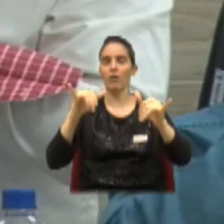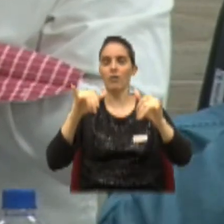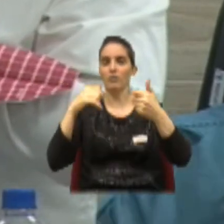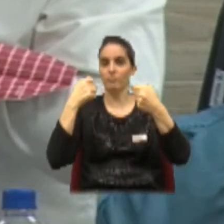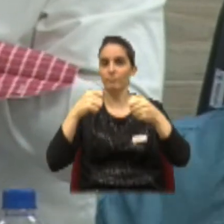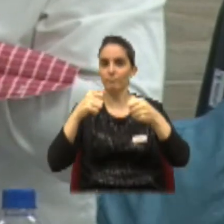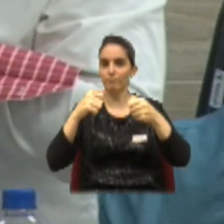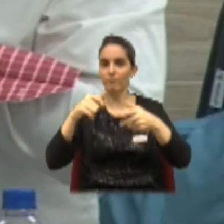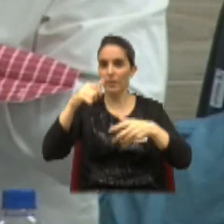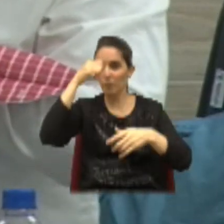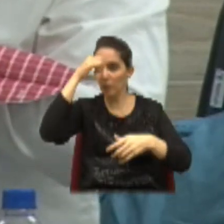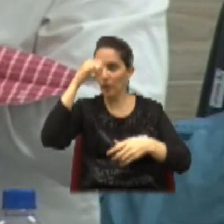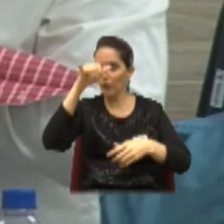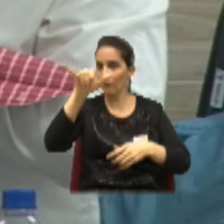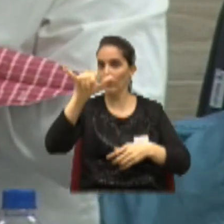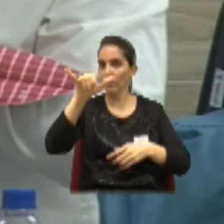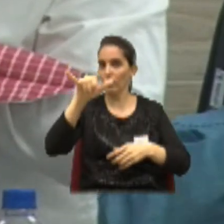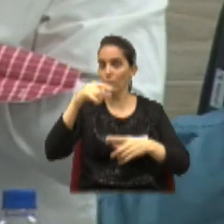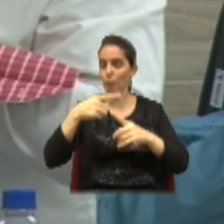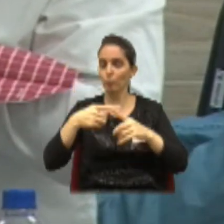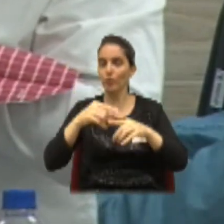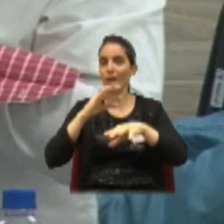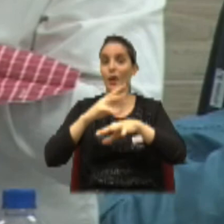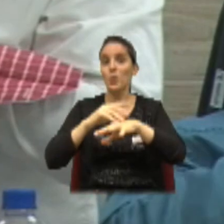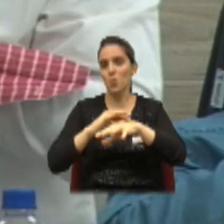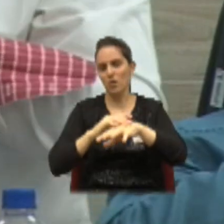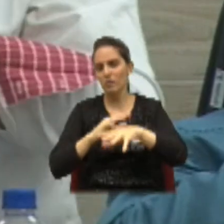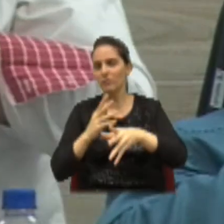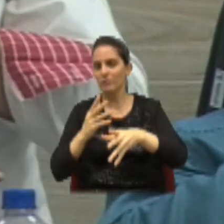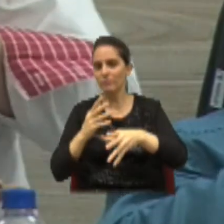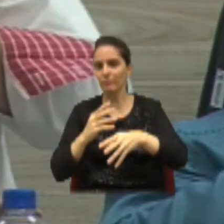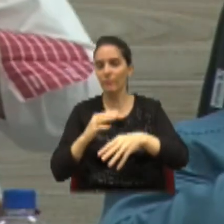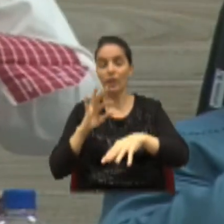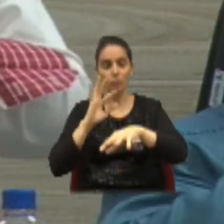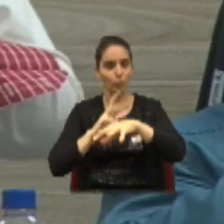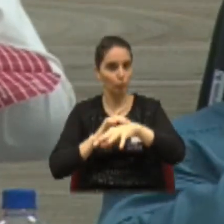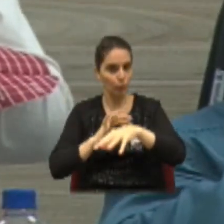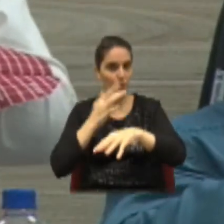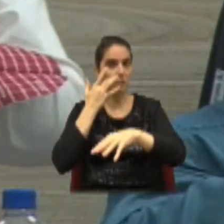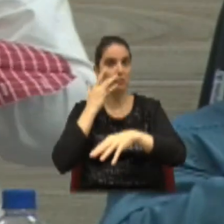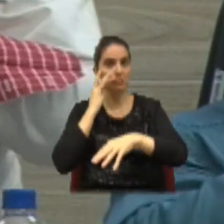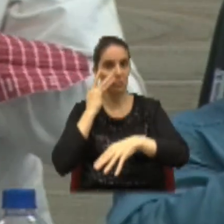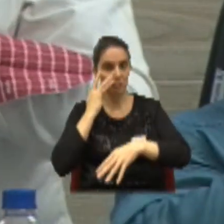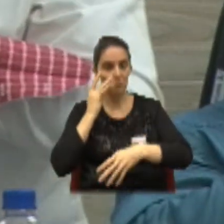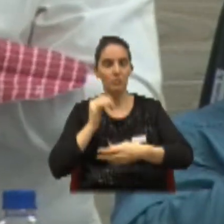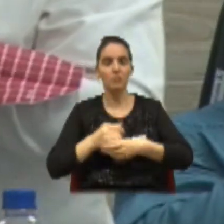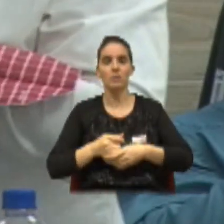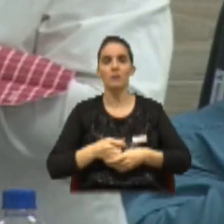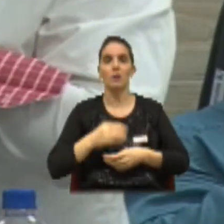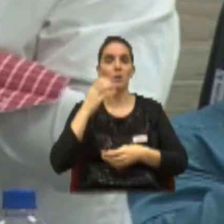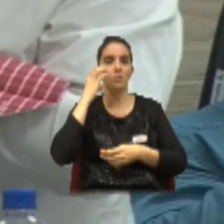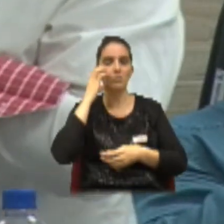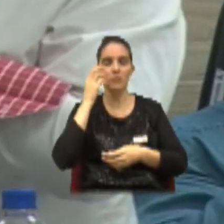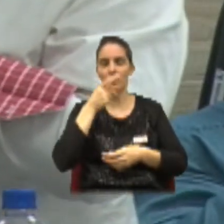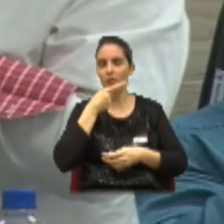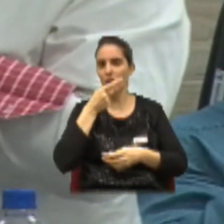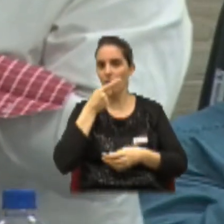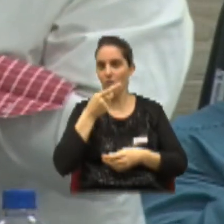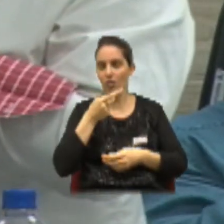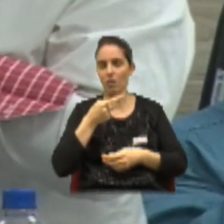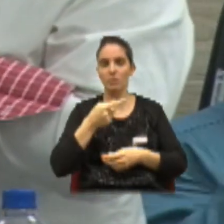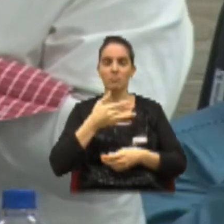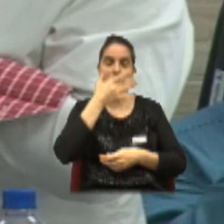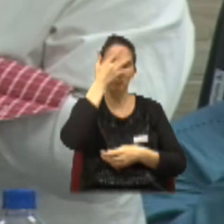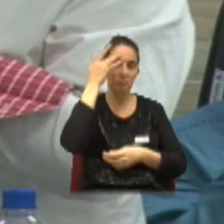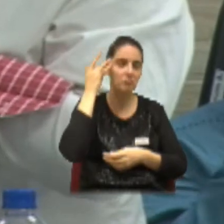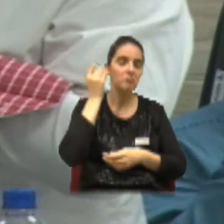prevenção quando a gente está falando de doenças, né? Realmente a osteoporose, quando o doutor Marcelo fala em processo de envelhecimento, quando